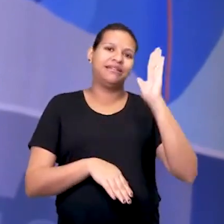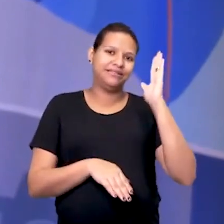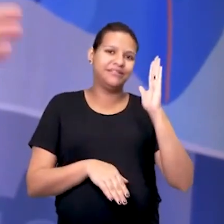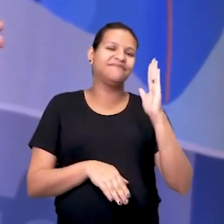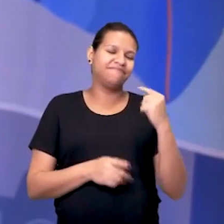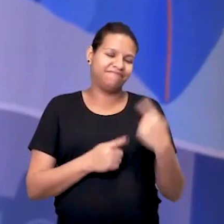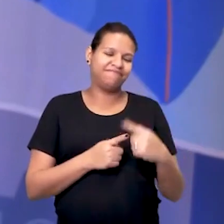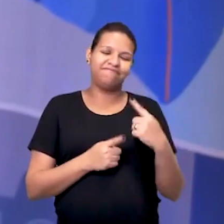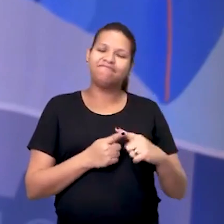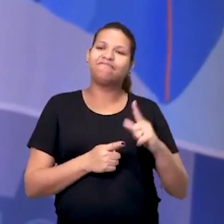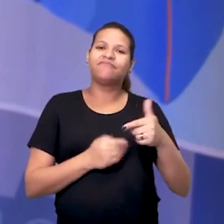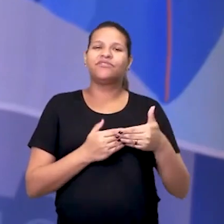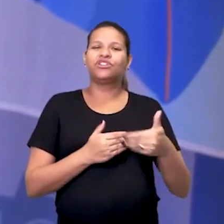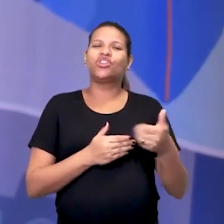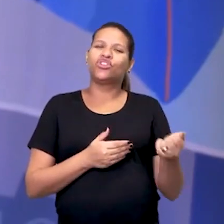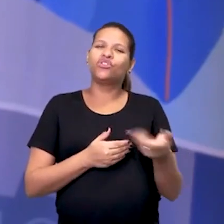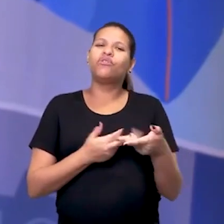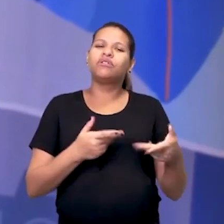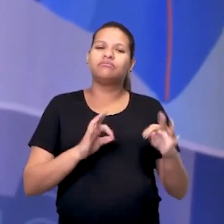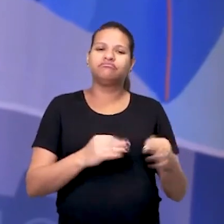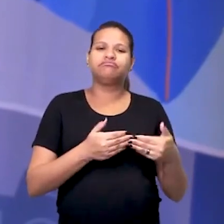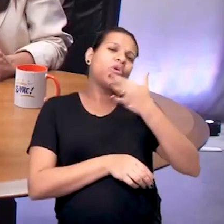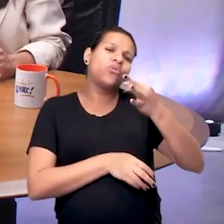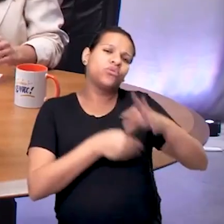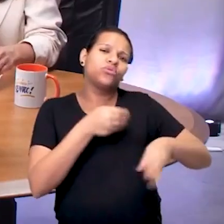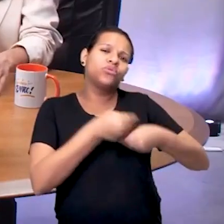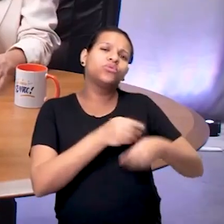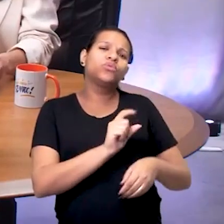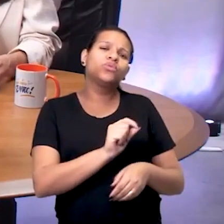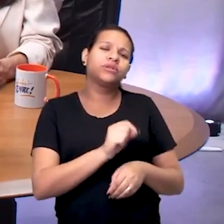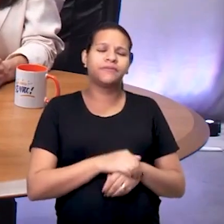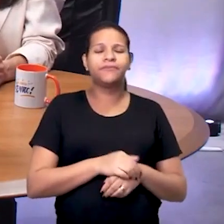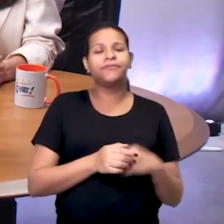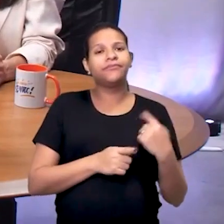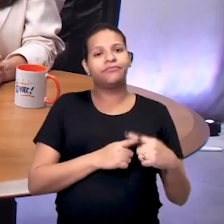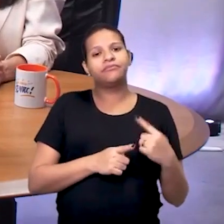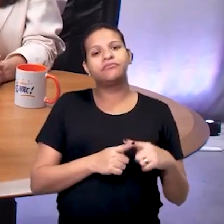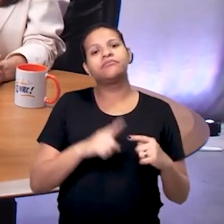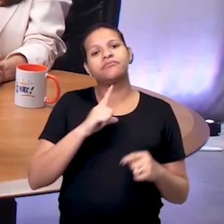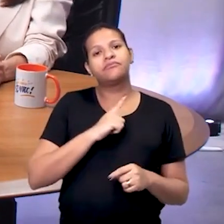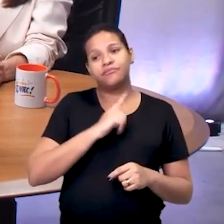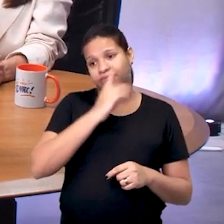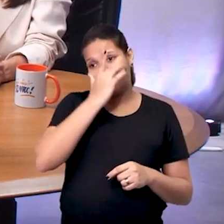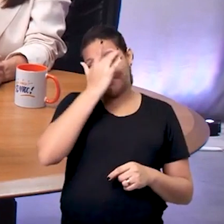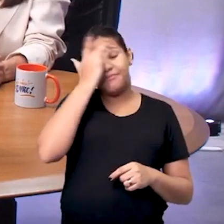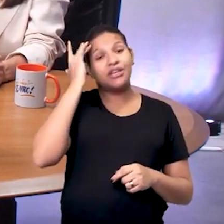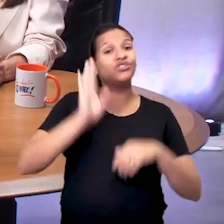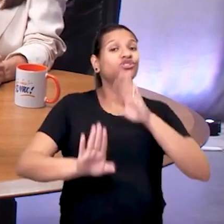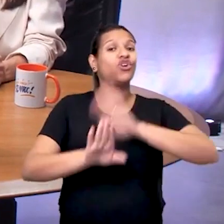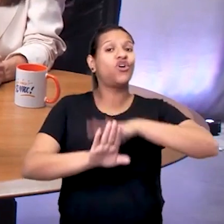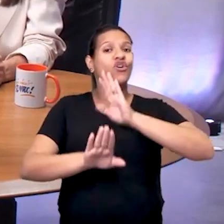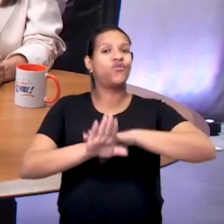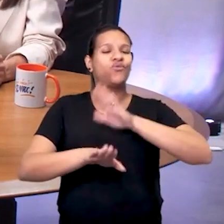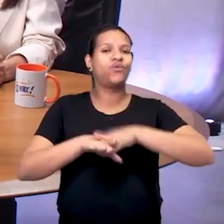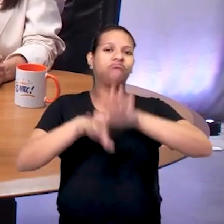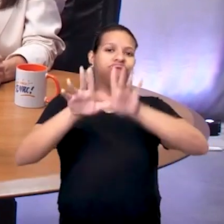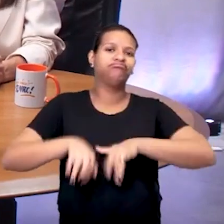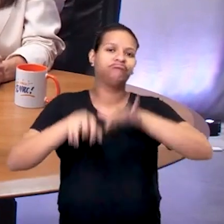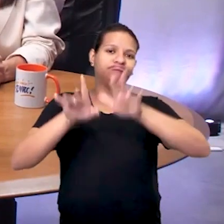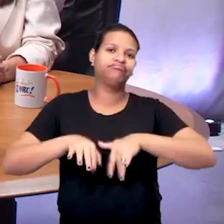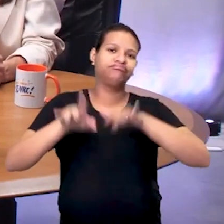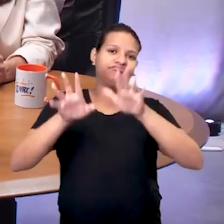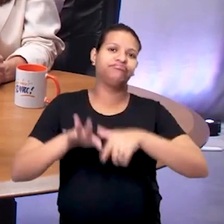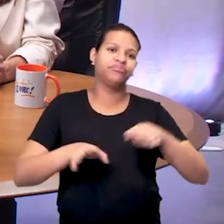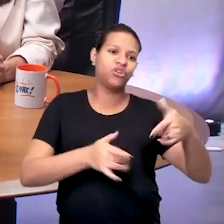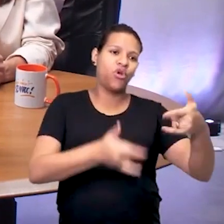Vez Mais acho que esse é é uma tendência e um desafio é que quem existe alguém criando texto pro robô falar né